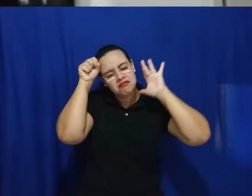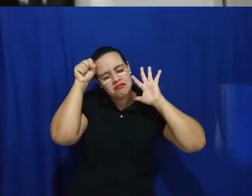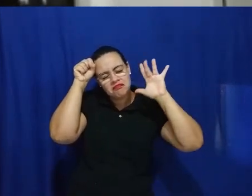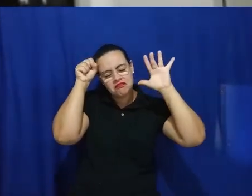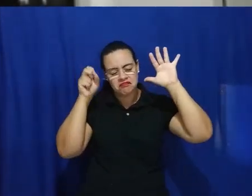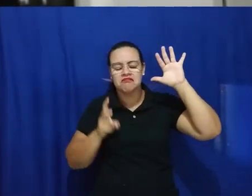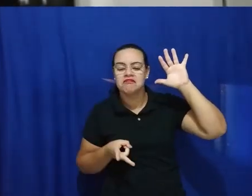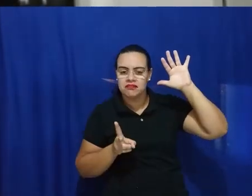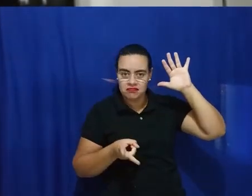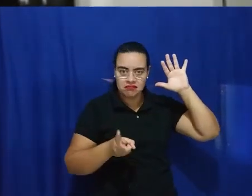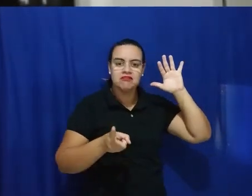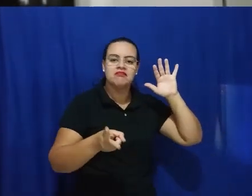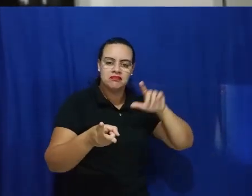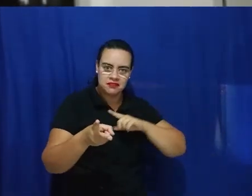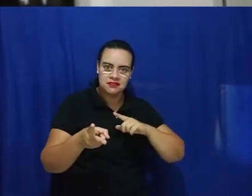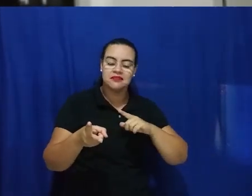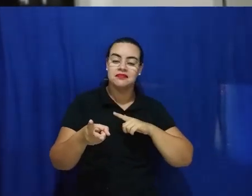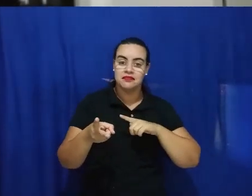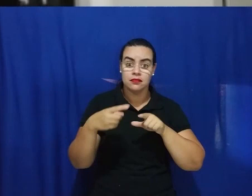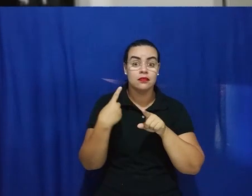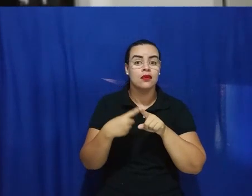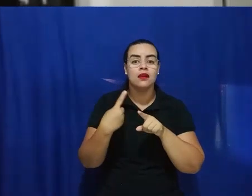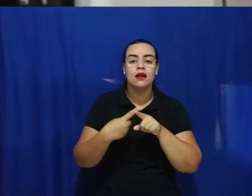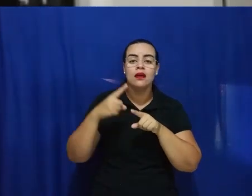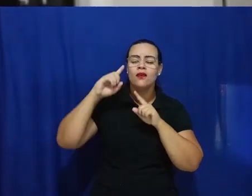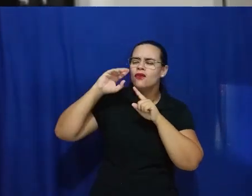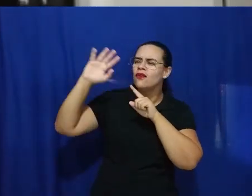precisa dormir pra sonhar,